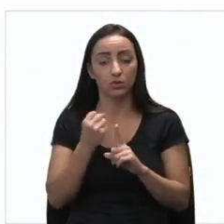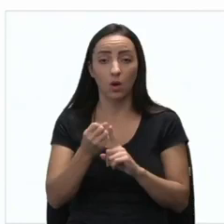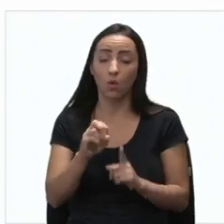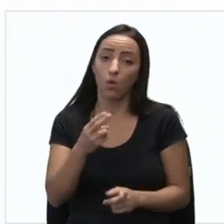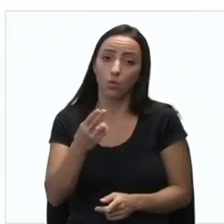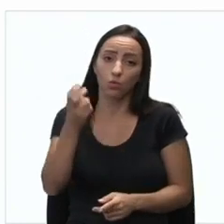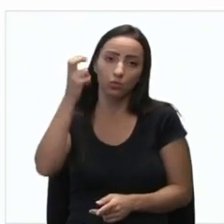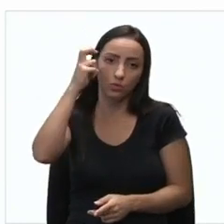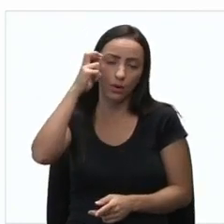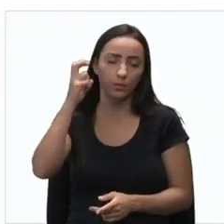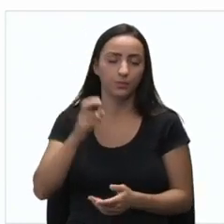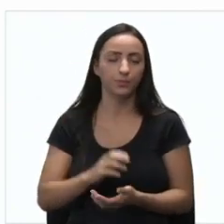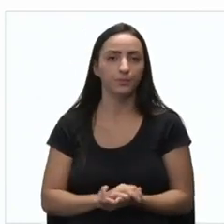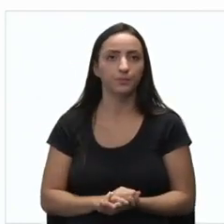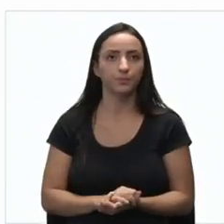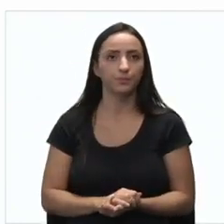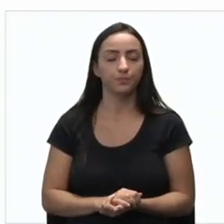culturais.